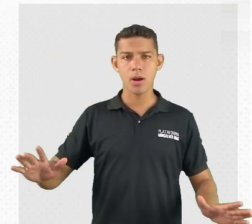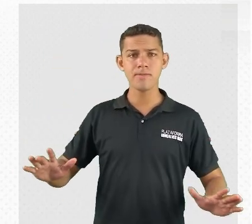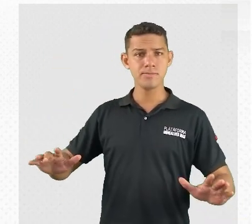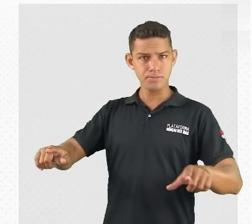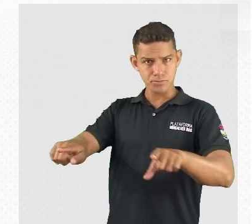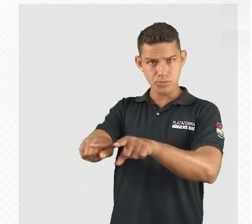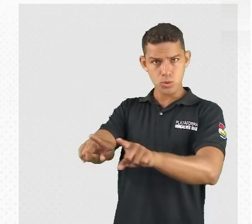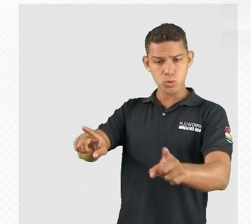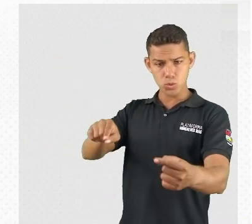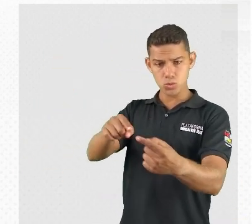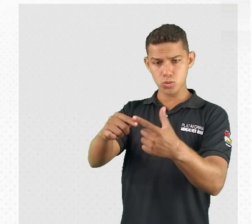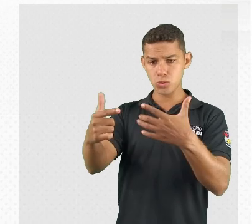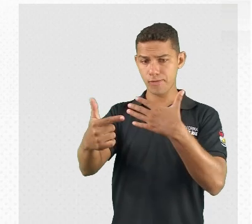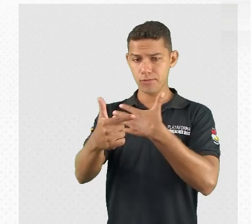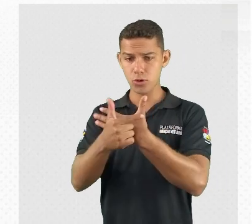tarefas do governo. Então, esse é o cidadão.